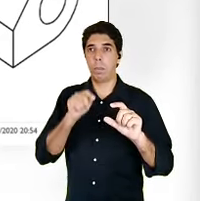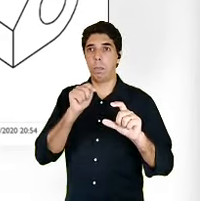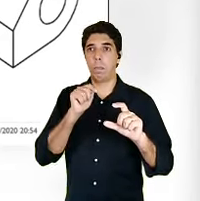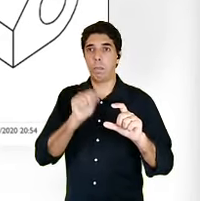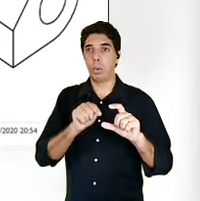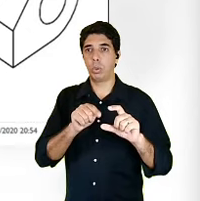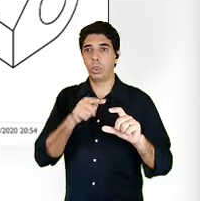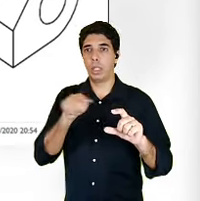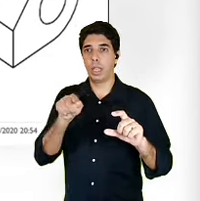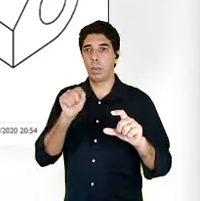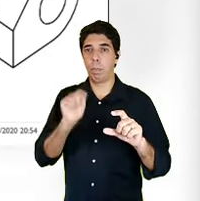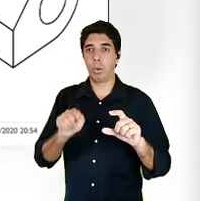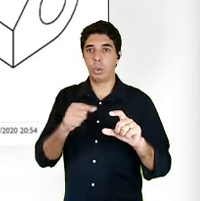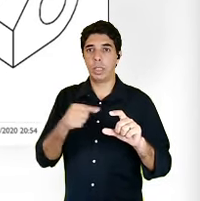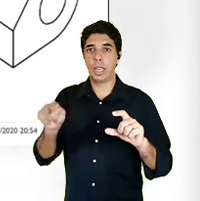ponto, traço, ponto.